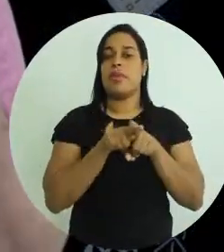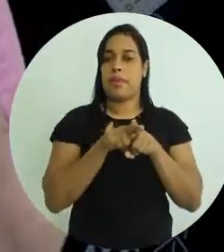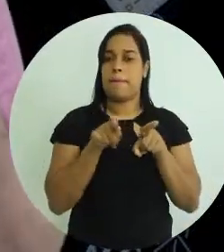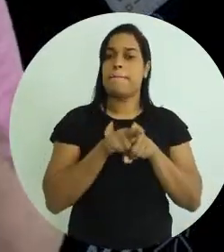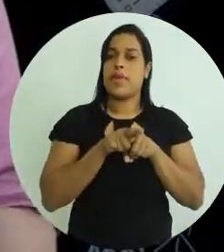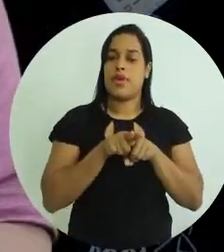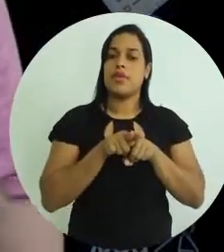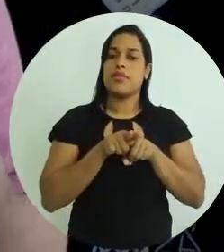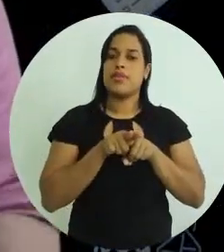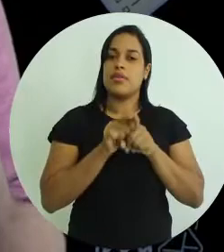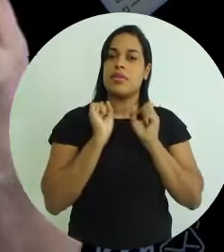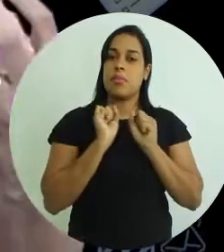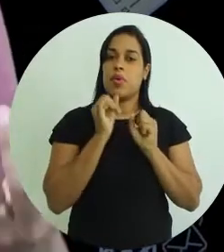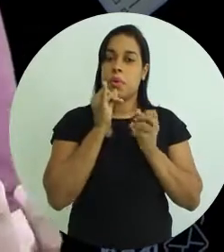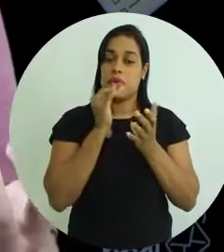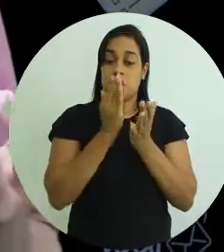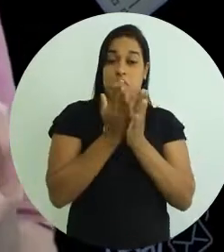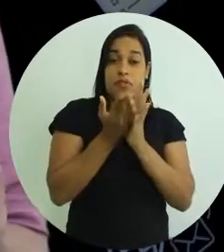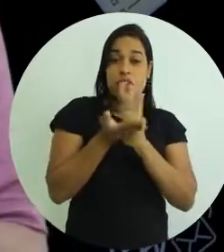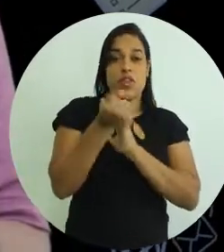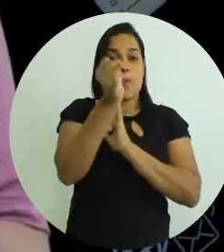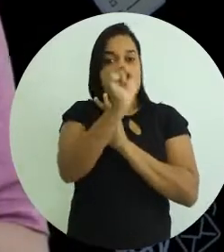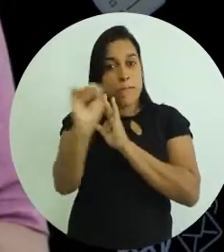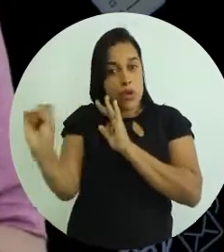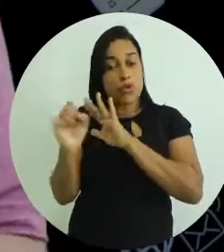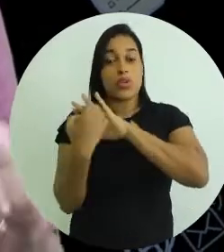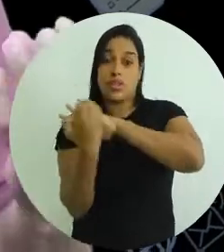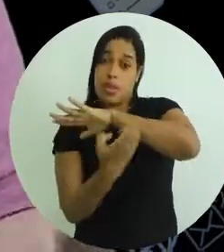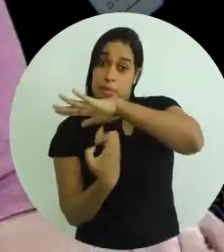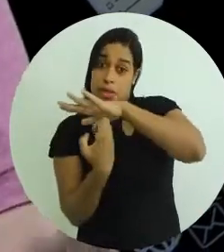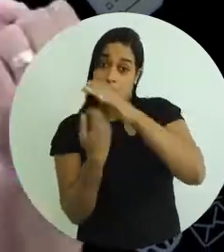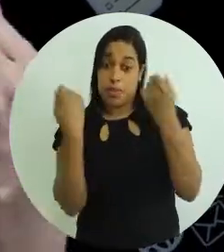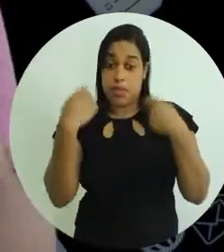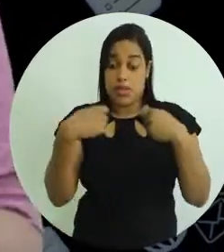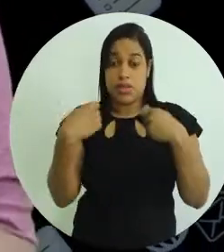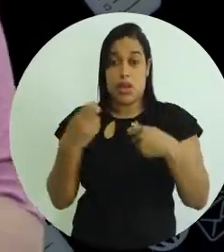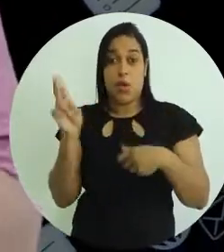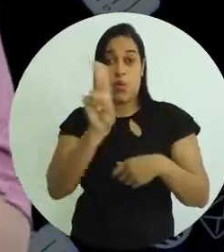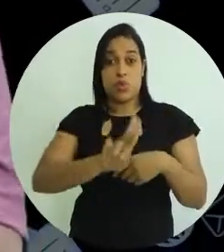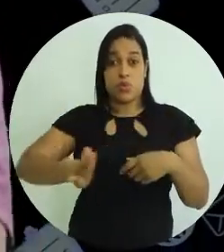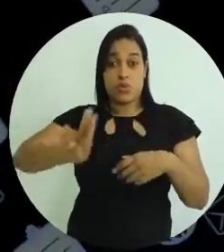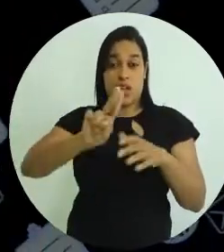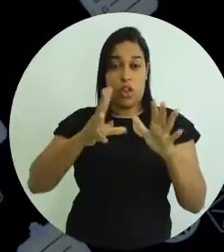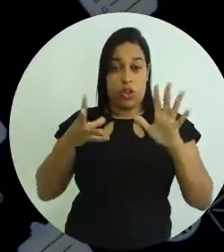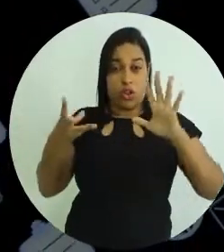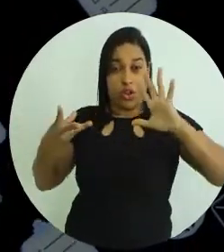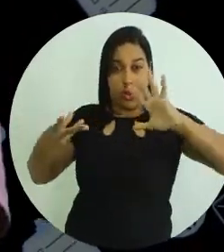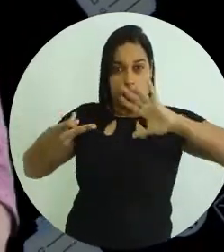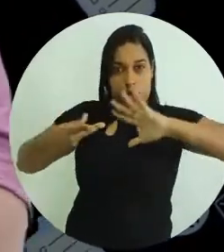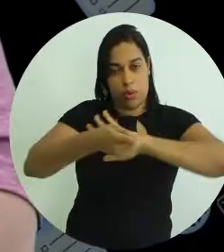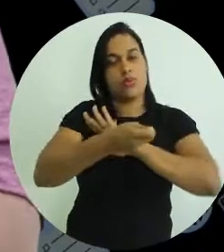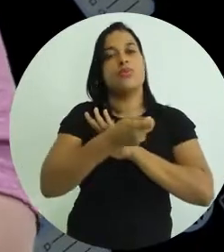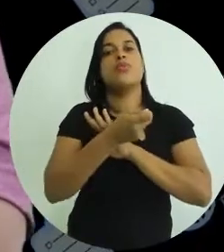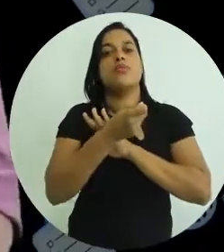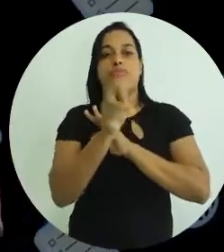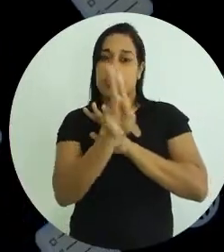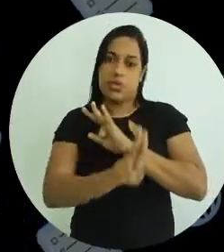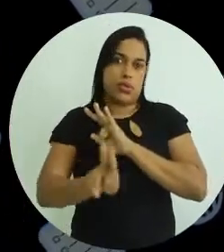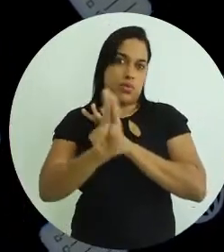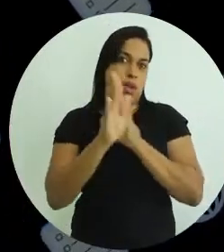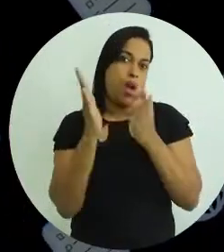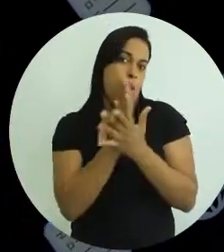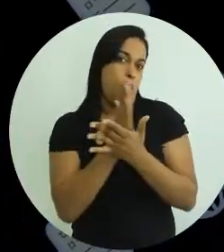também pode ser dividido em módulos e que as empresas não necessariamente podem utilizar todos os módulos, podem se utilizar de